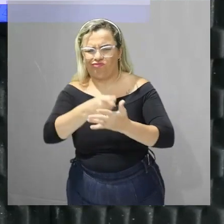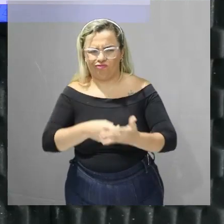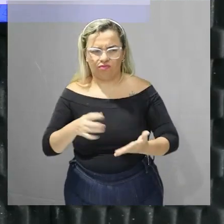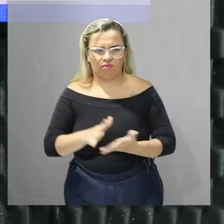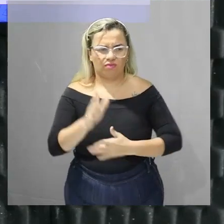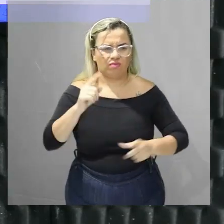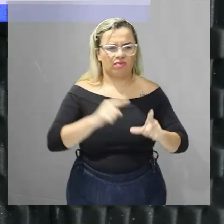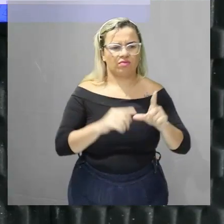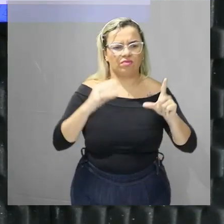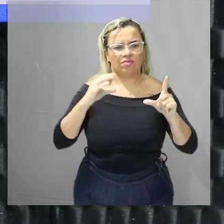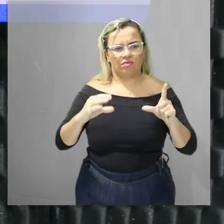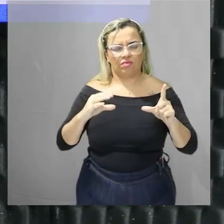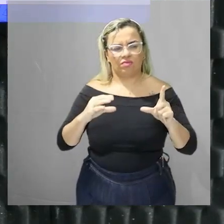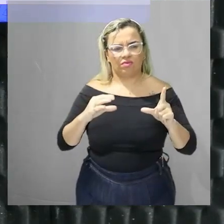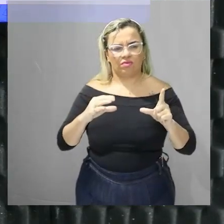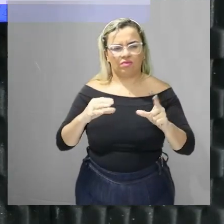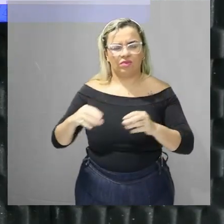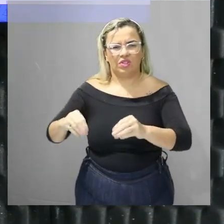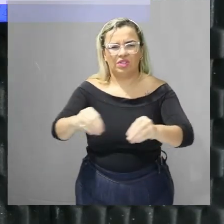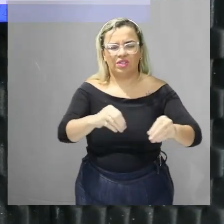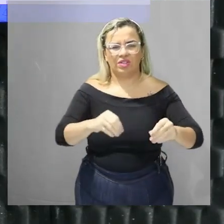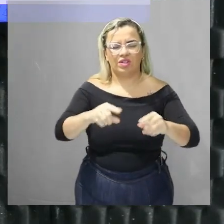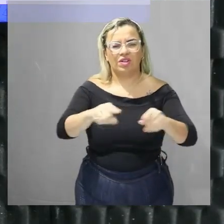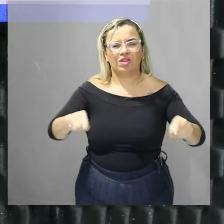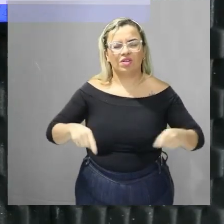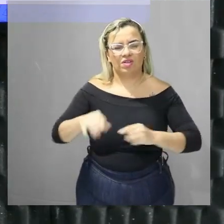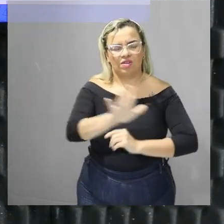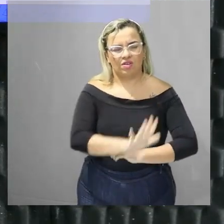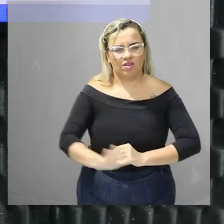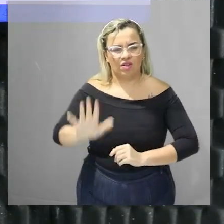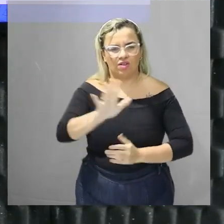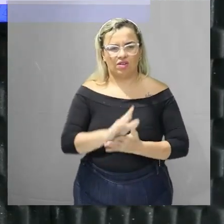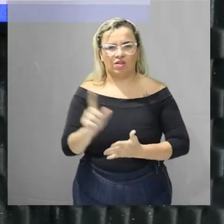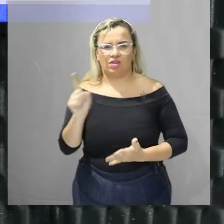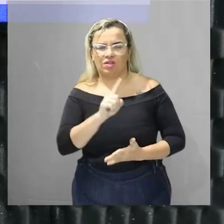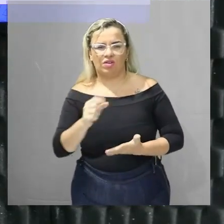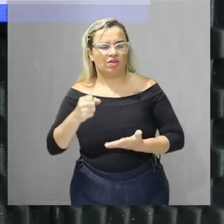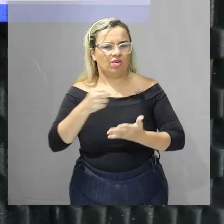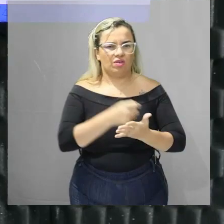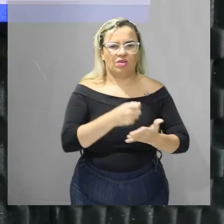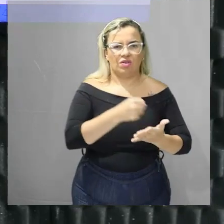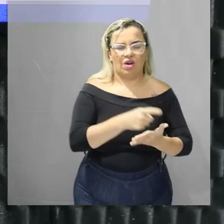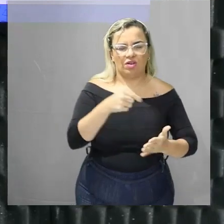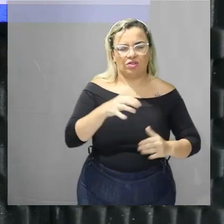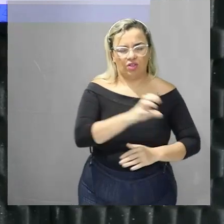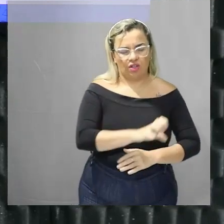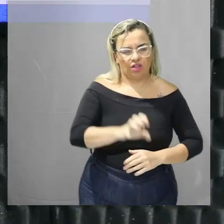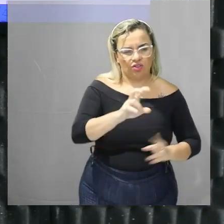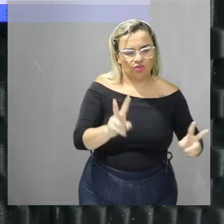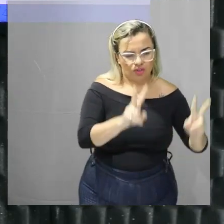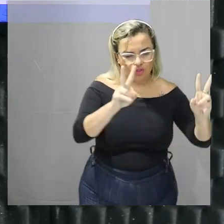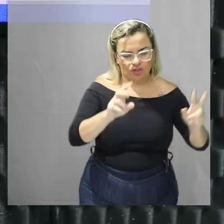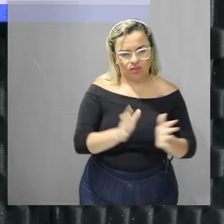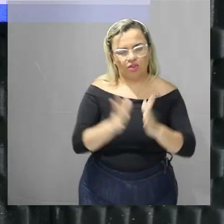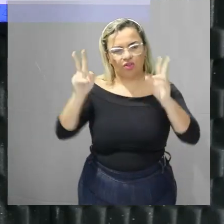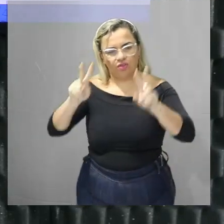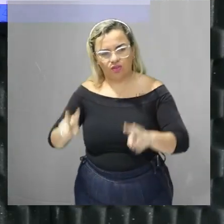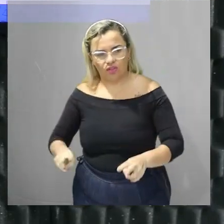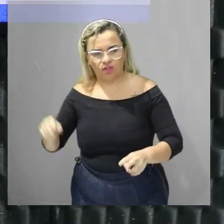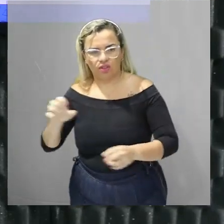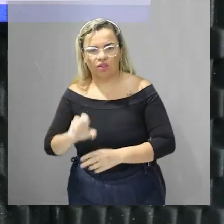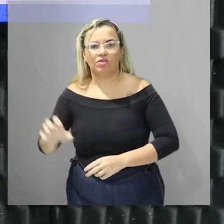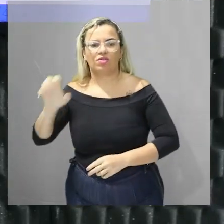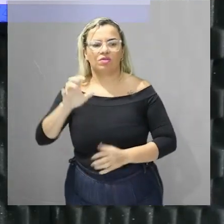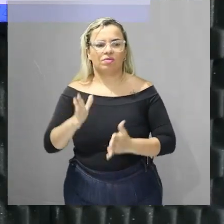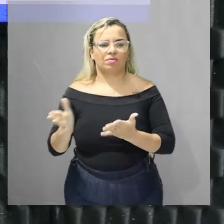esse conceito é de território nacional, não, ele está falando de consumo e valorização de áreas em detrimento de outras, galera. Não tem nada a ver com território